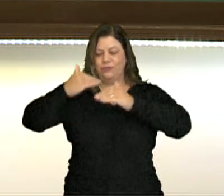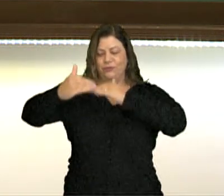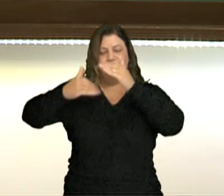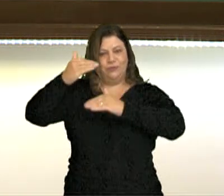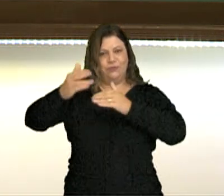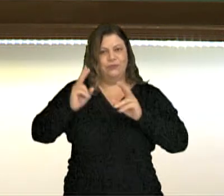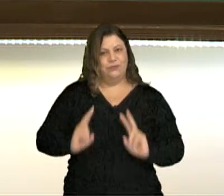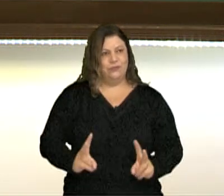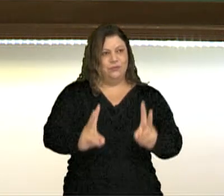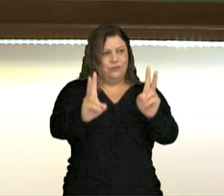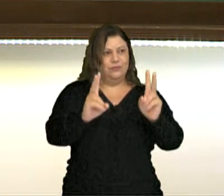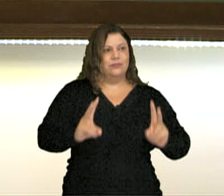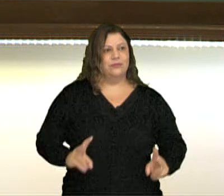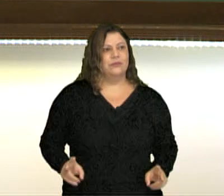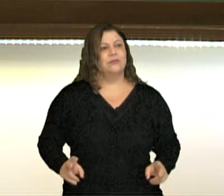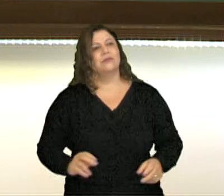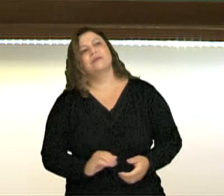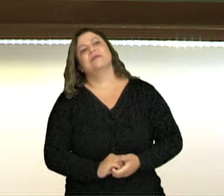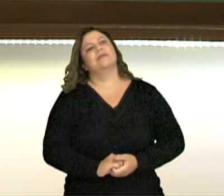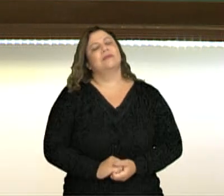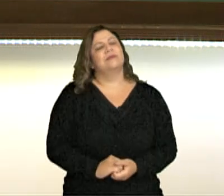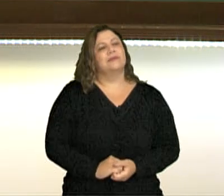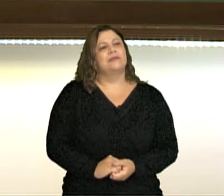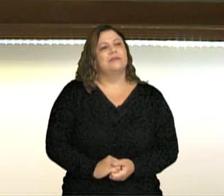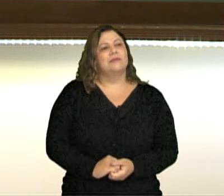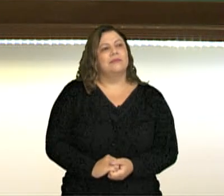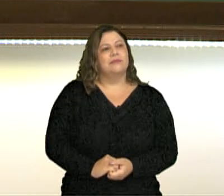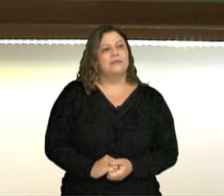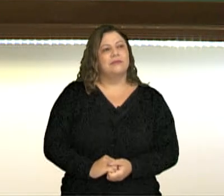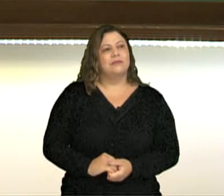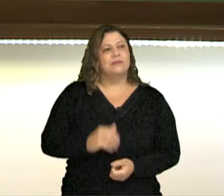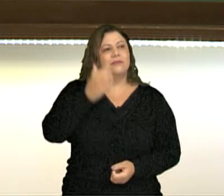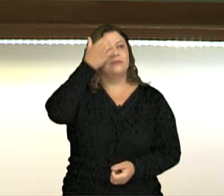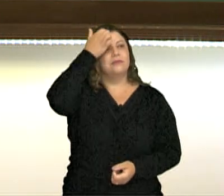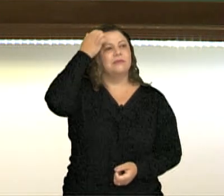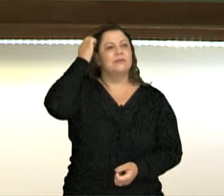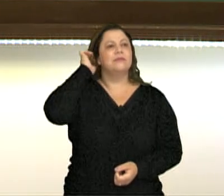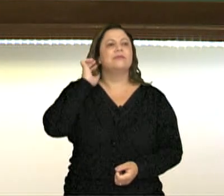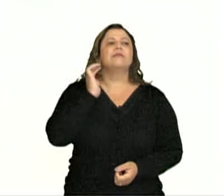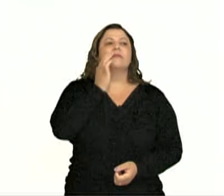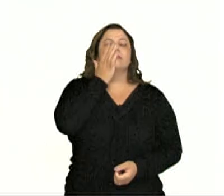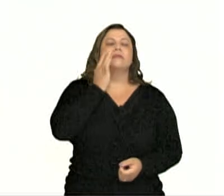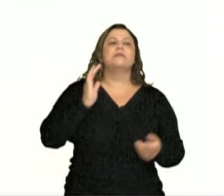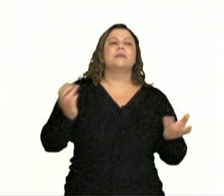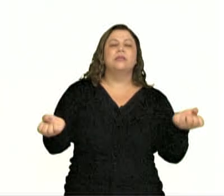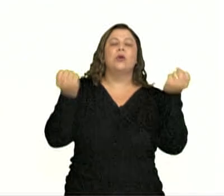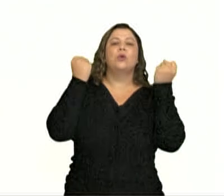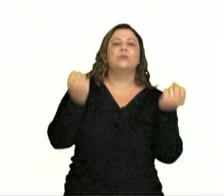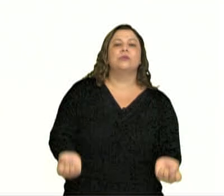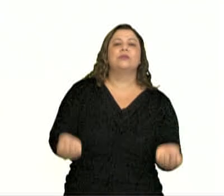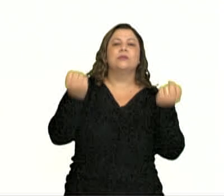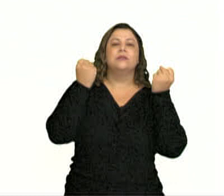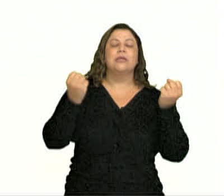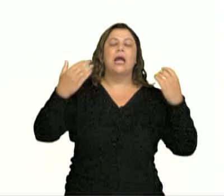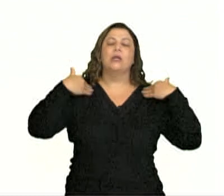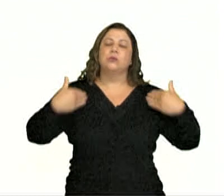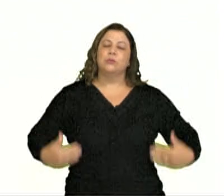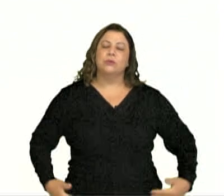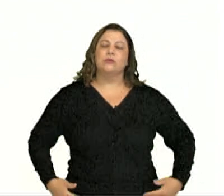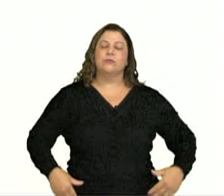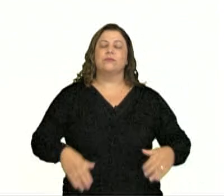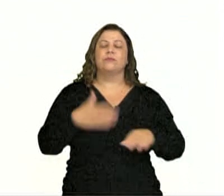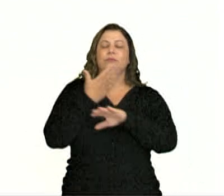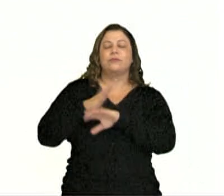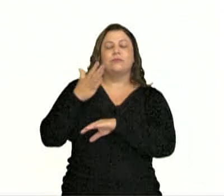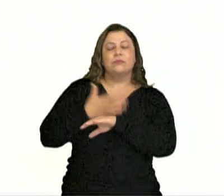gradativamente. Ainda sobre a ginástica de condicionamento físico. Os exercícios propostos também podem